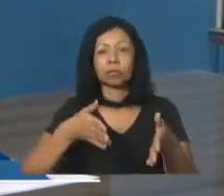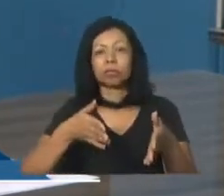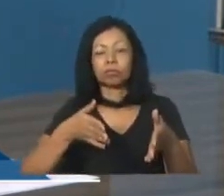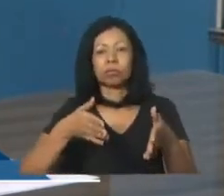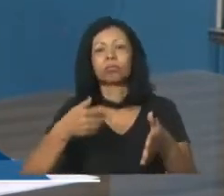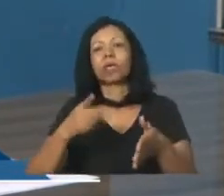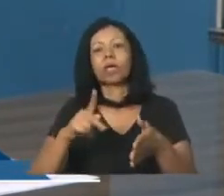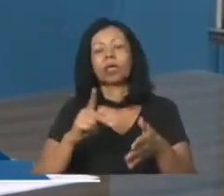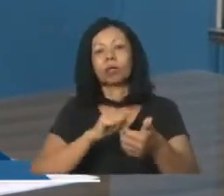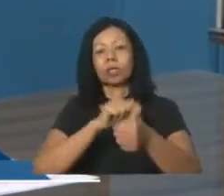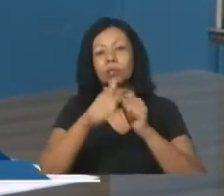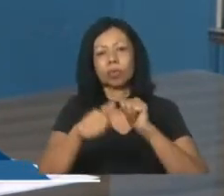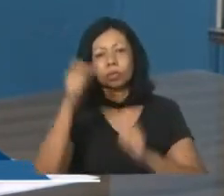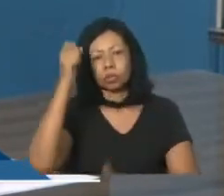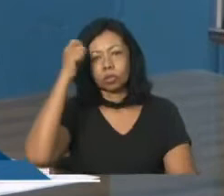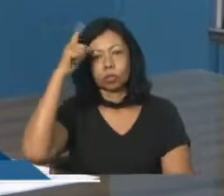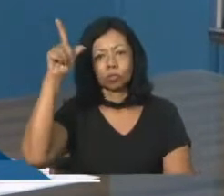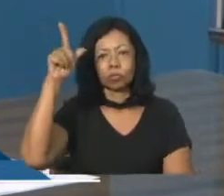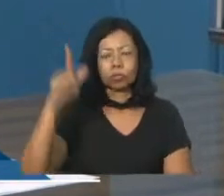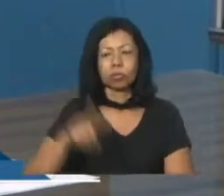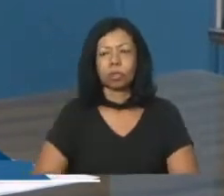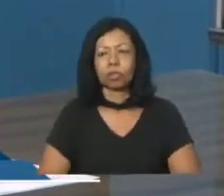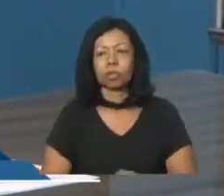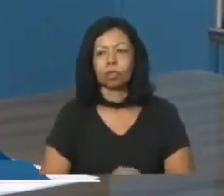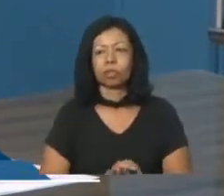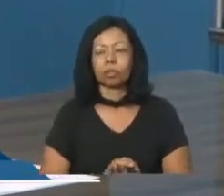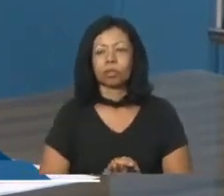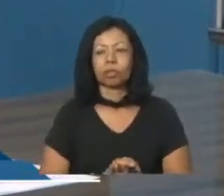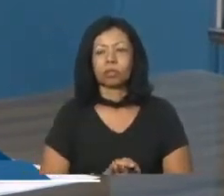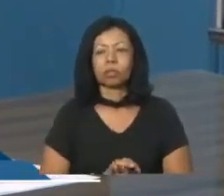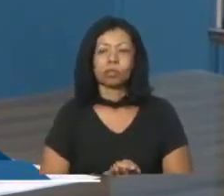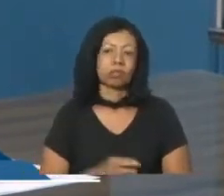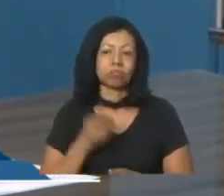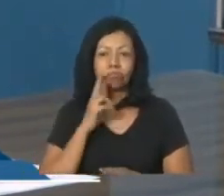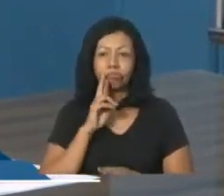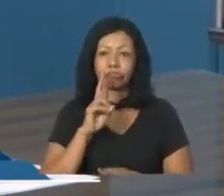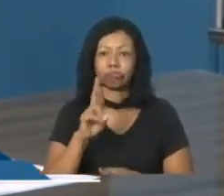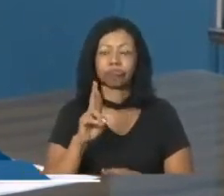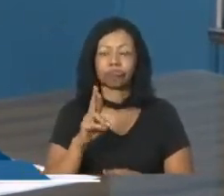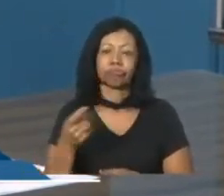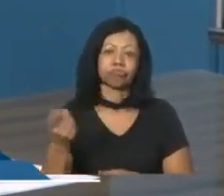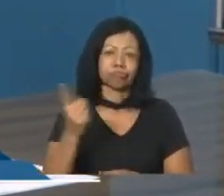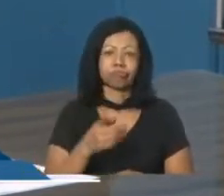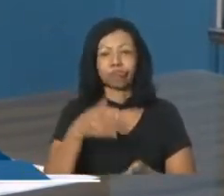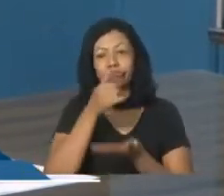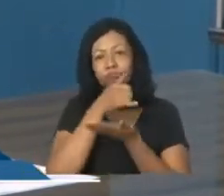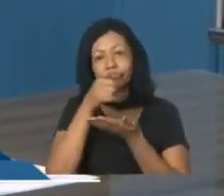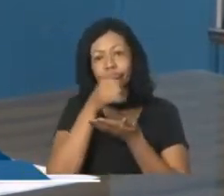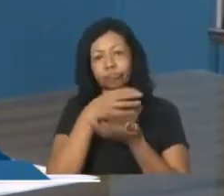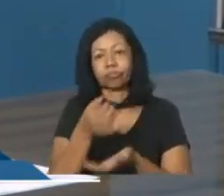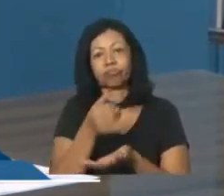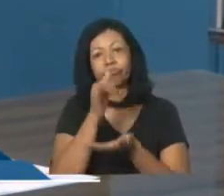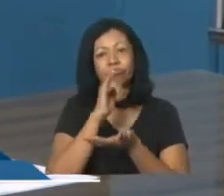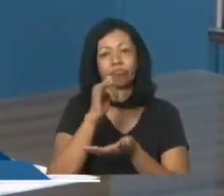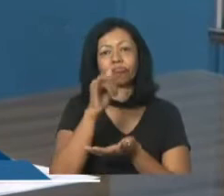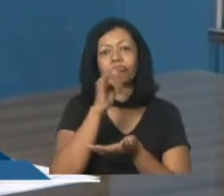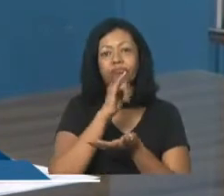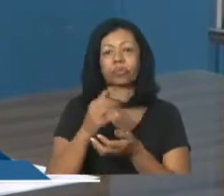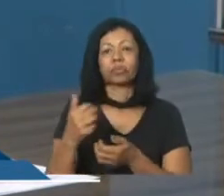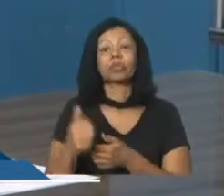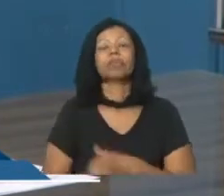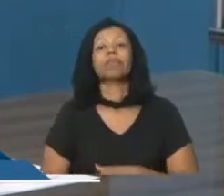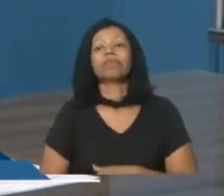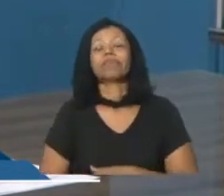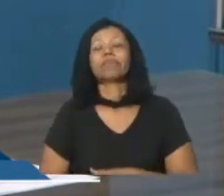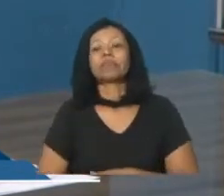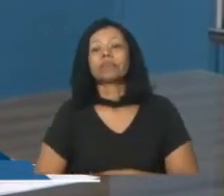esporte, à cultura. E aí o resultado foi a drogadição, foi o alcoolismo, foi a criminalidade.